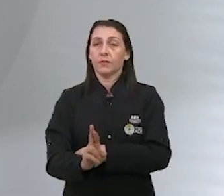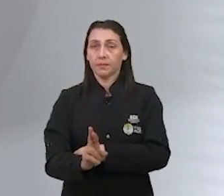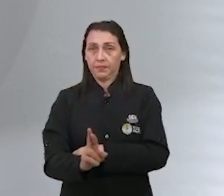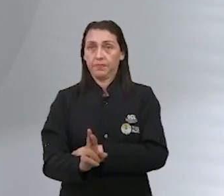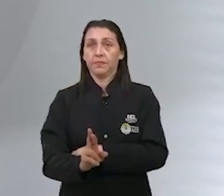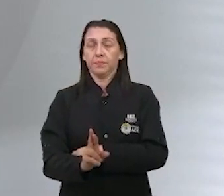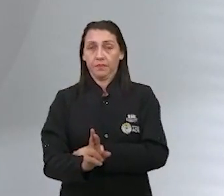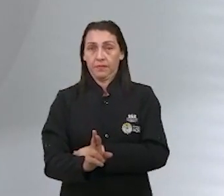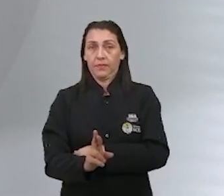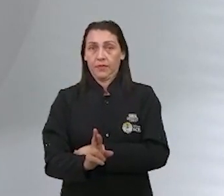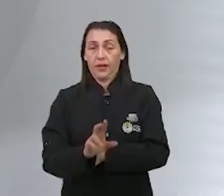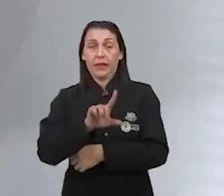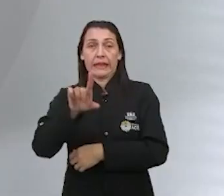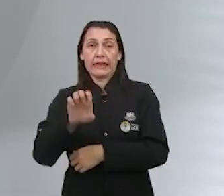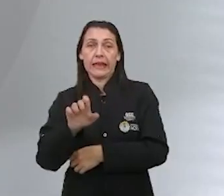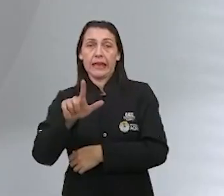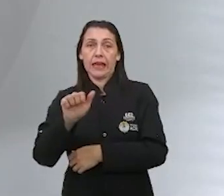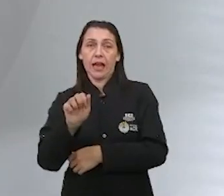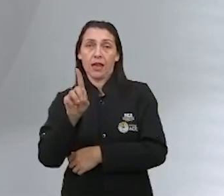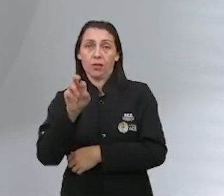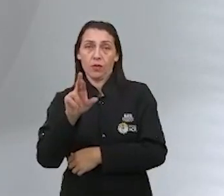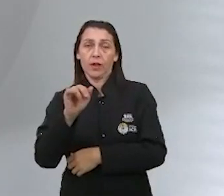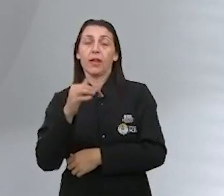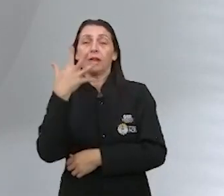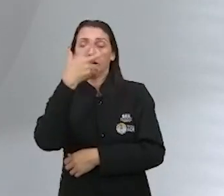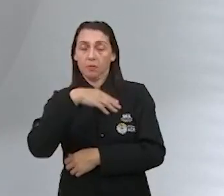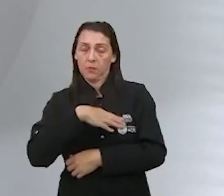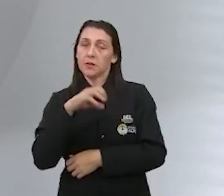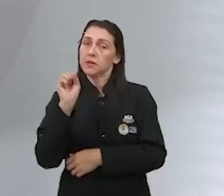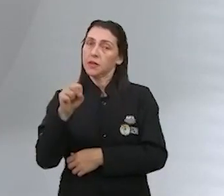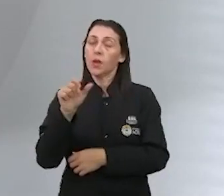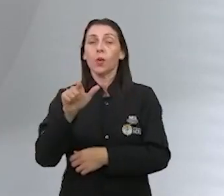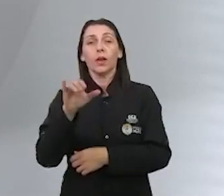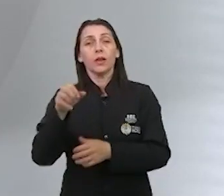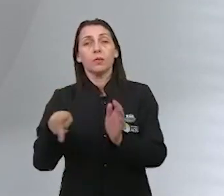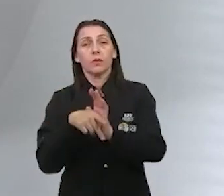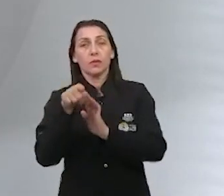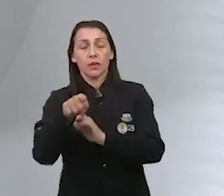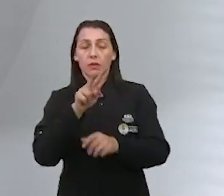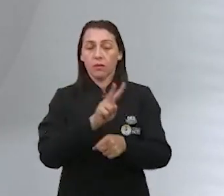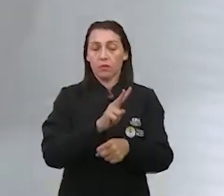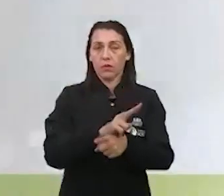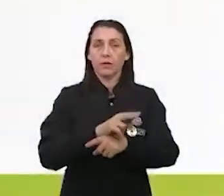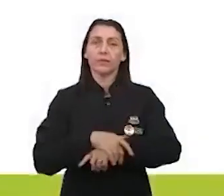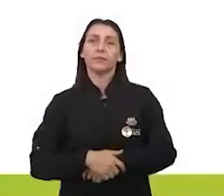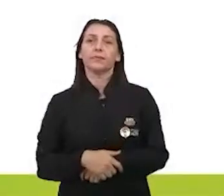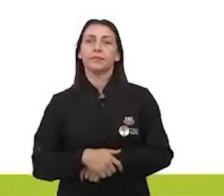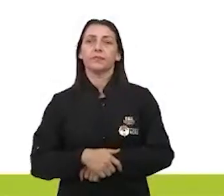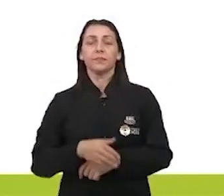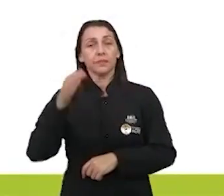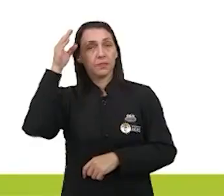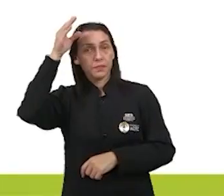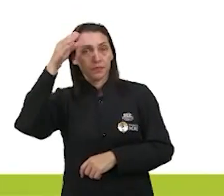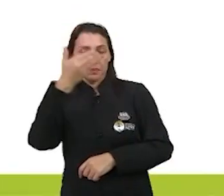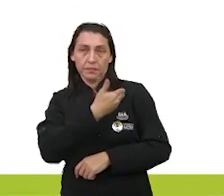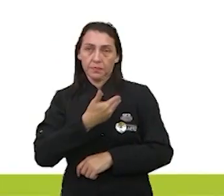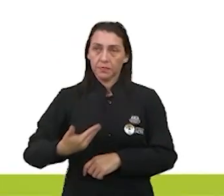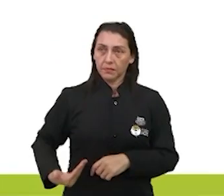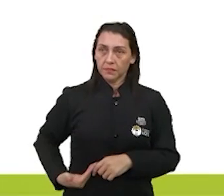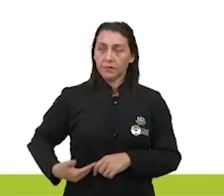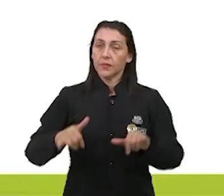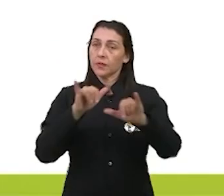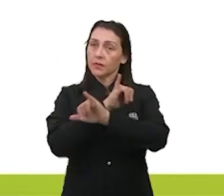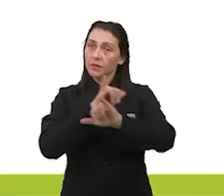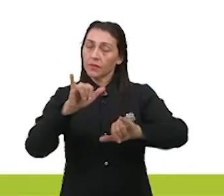Da zeladoria. Deixar a cidade bonita, sim, é legal. O lixo é você que tem que tomar conta. Conscientização pública,